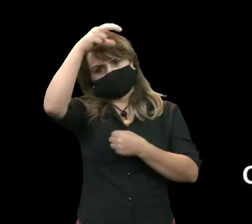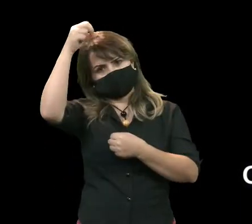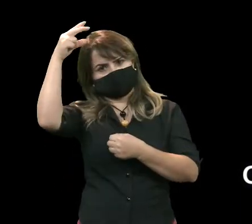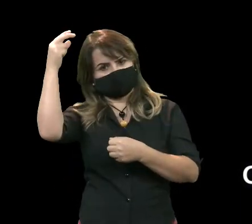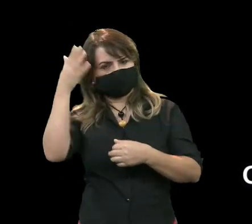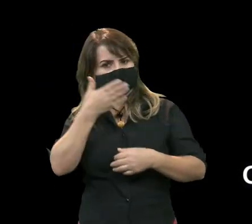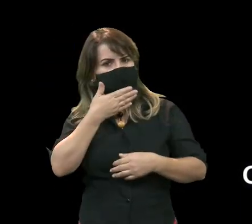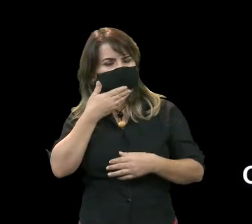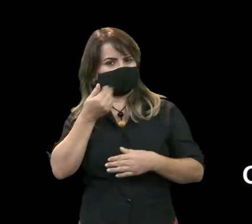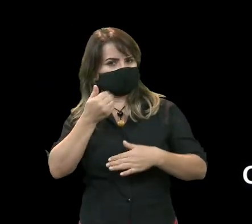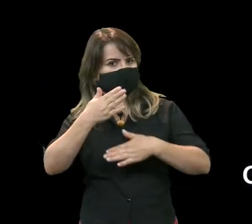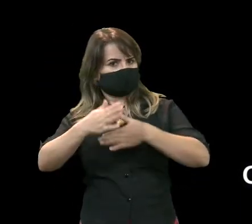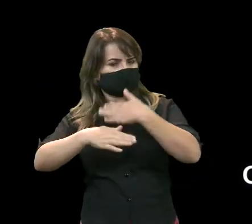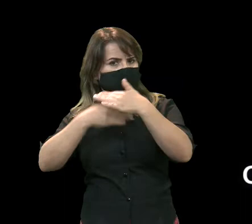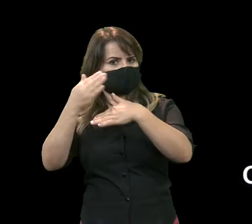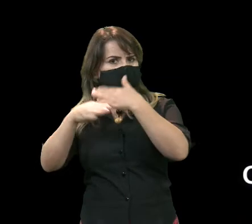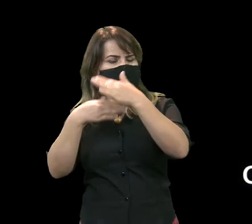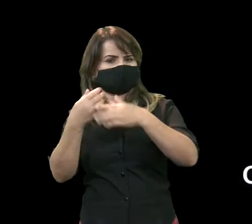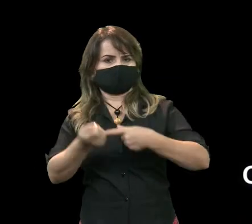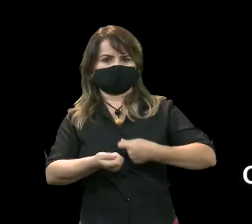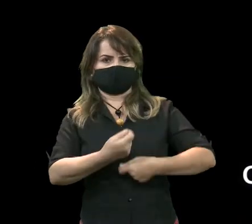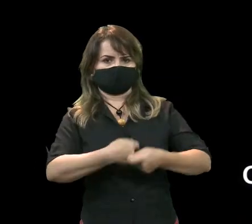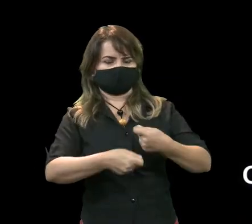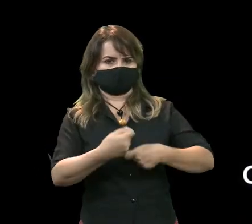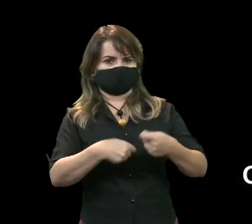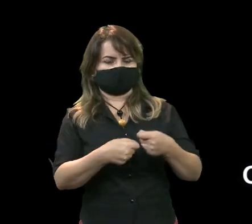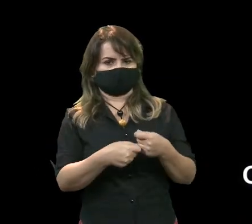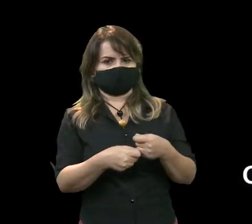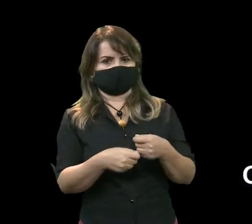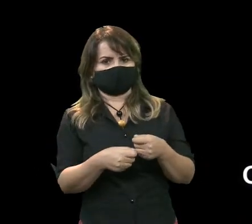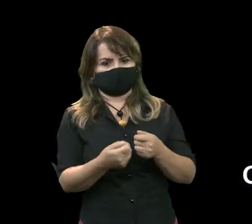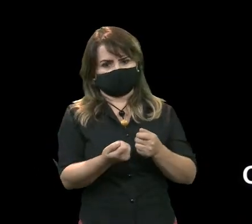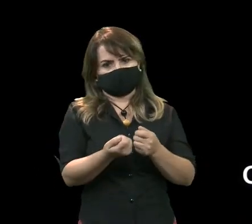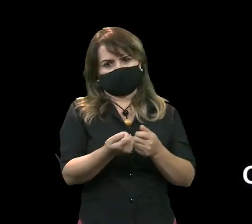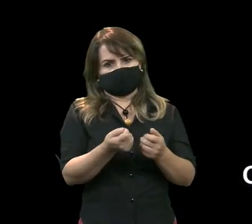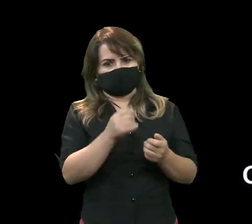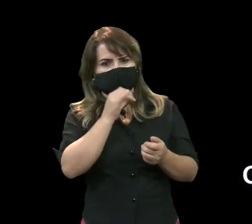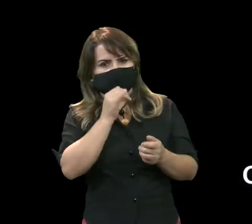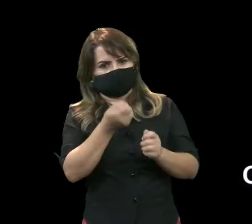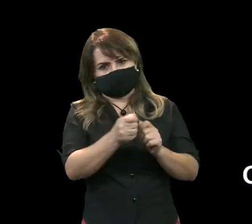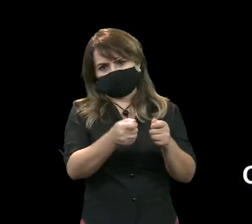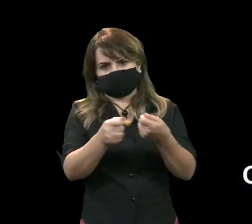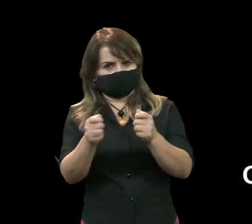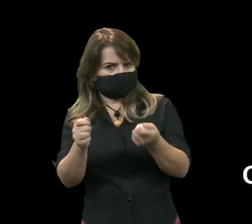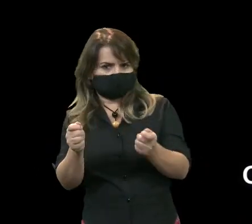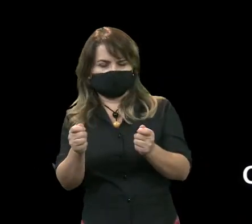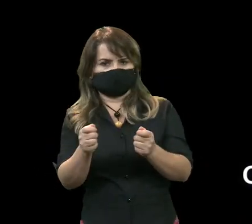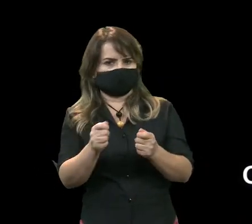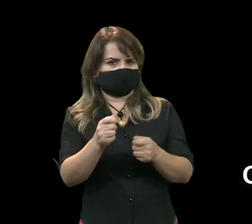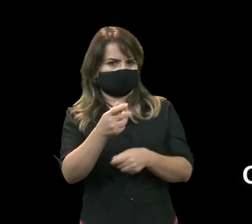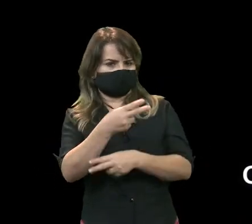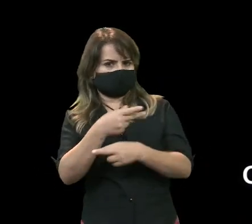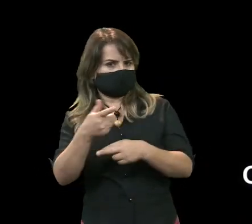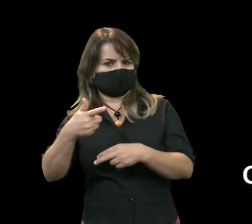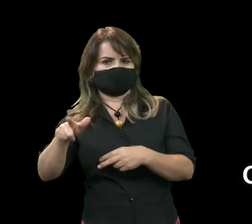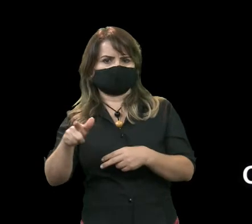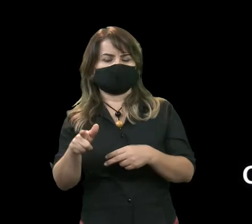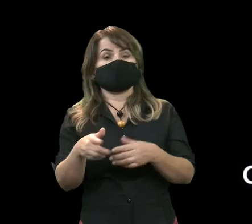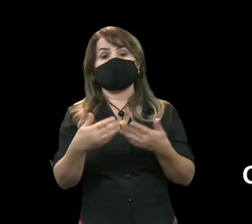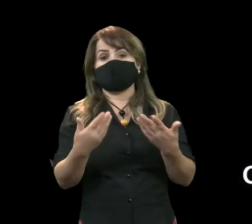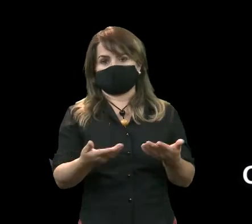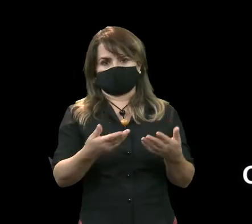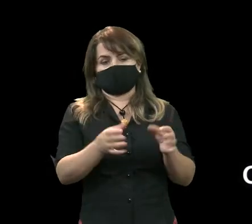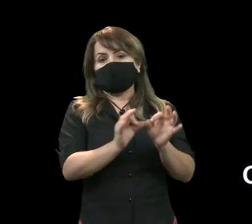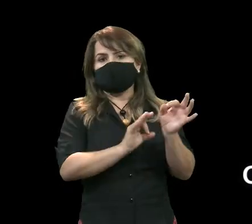atividade executiva, fiscalizatória, controladoria e tudo mais. Não é um projeto, como já ouvimos, recente, é um projeto